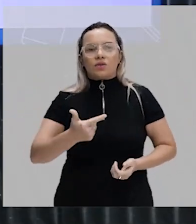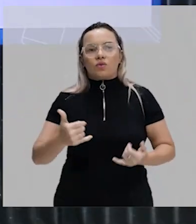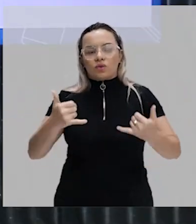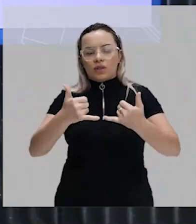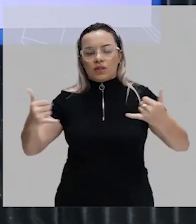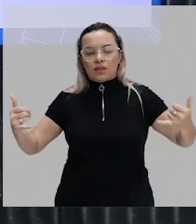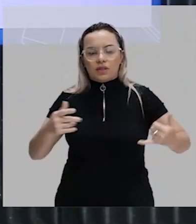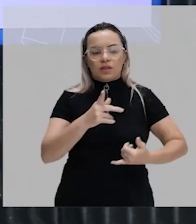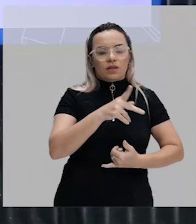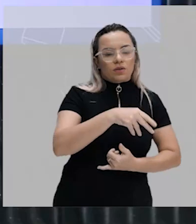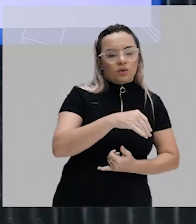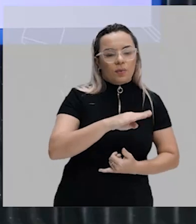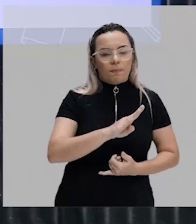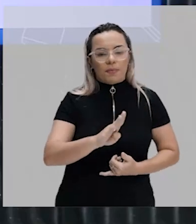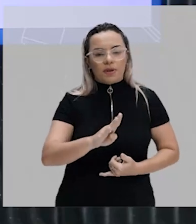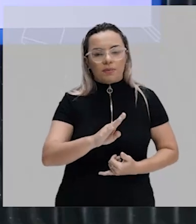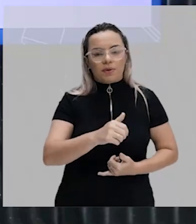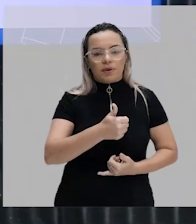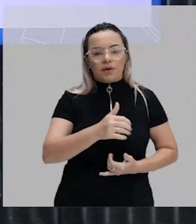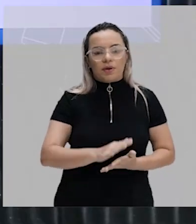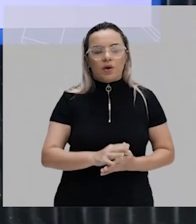foi de